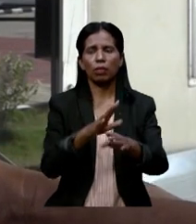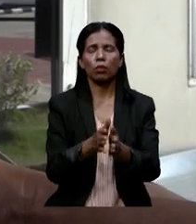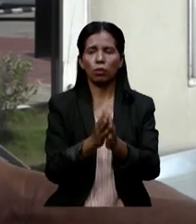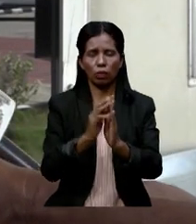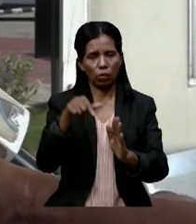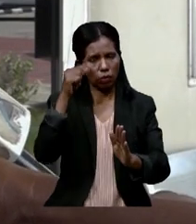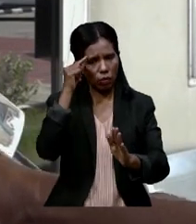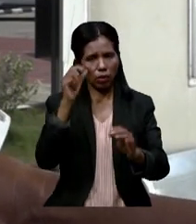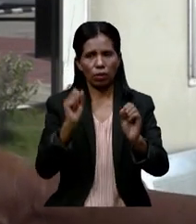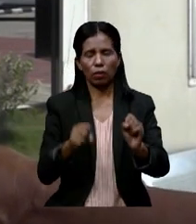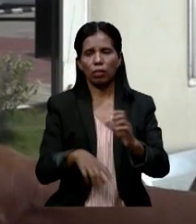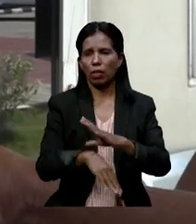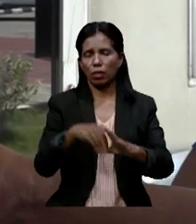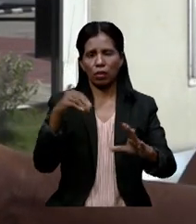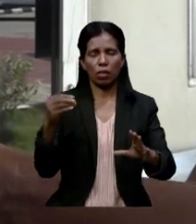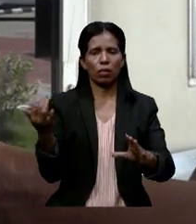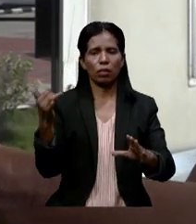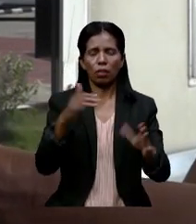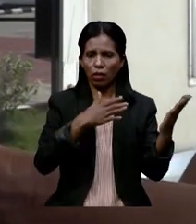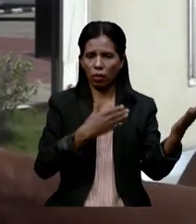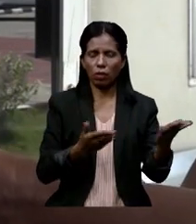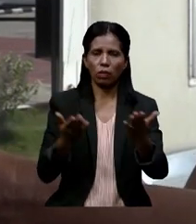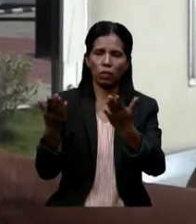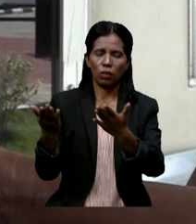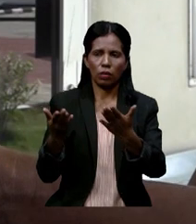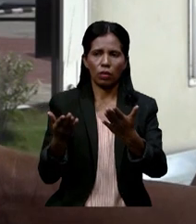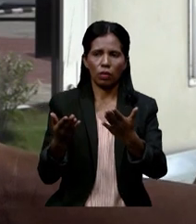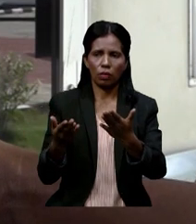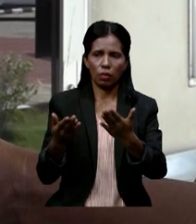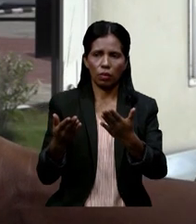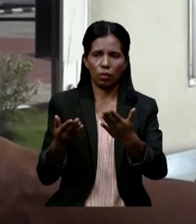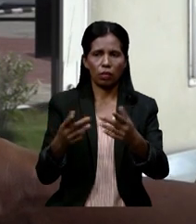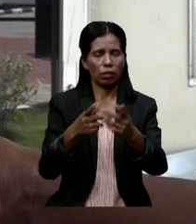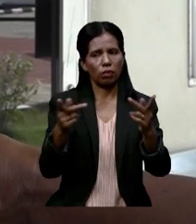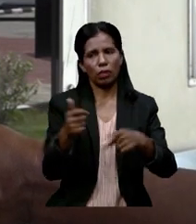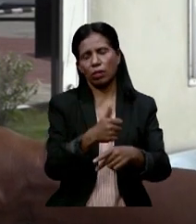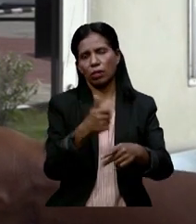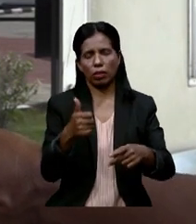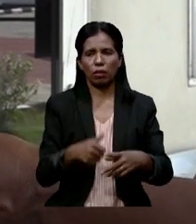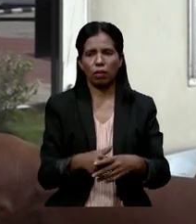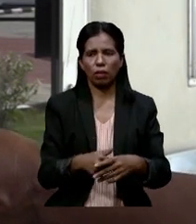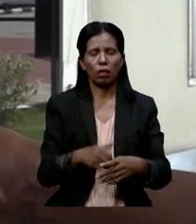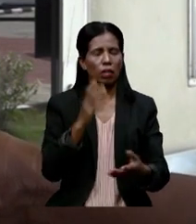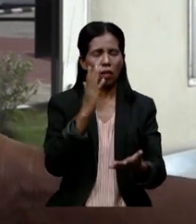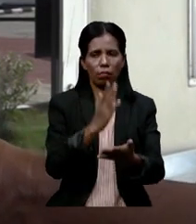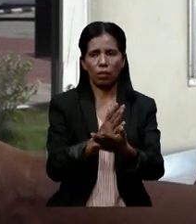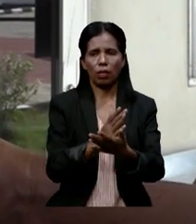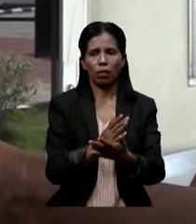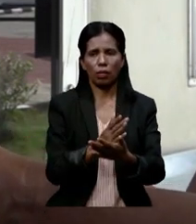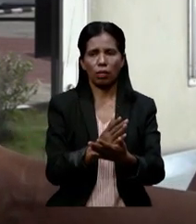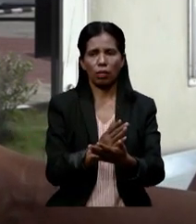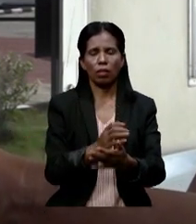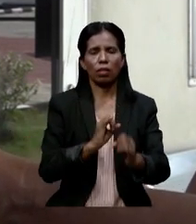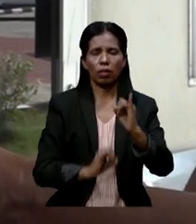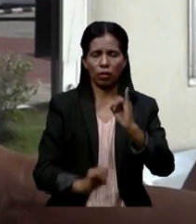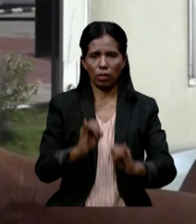governo atu hasai lore ba ne lore bate ia fatin lisu kane tamane hamate de tebes identidade